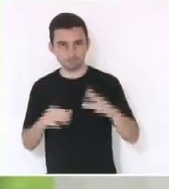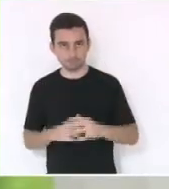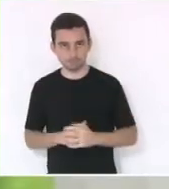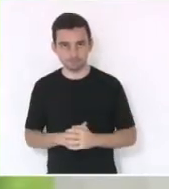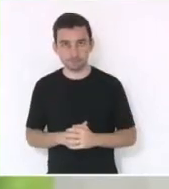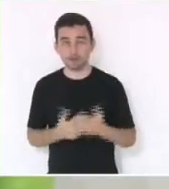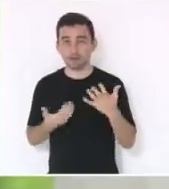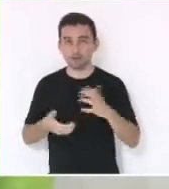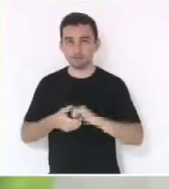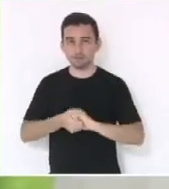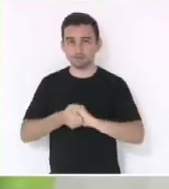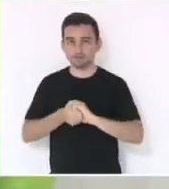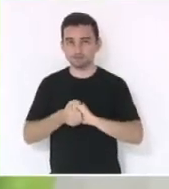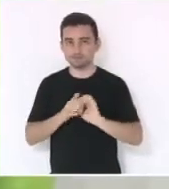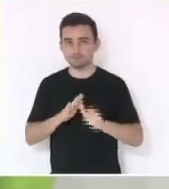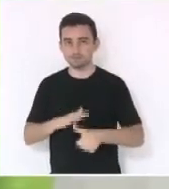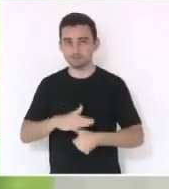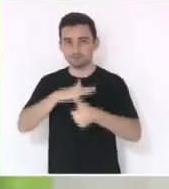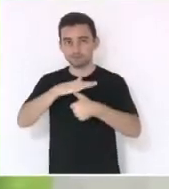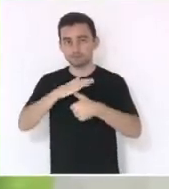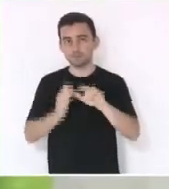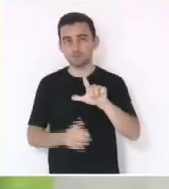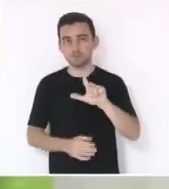Saudar aqui a reitora Luciane